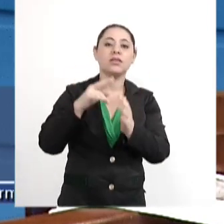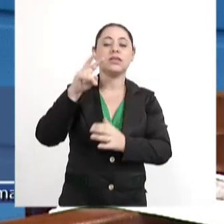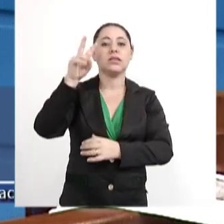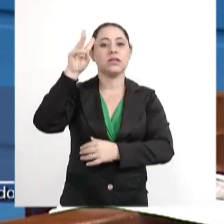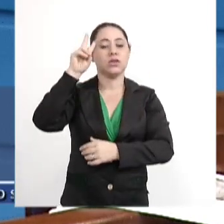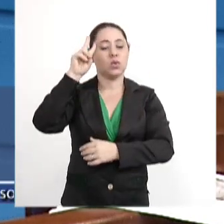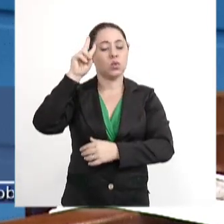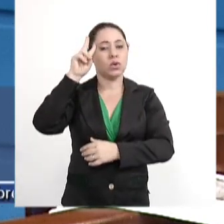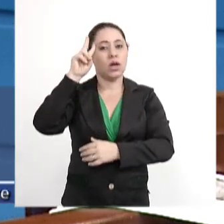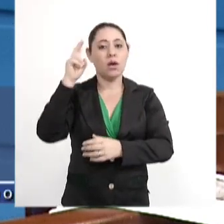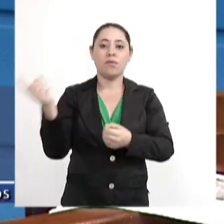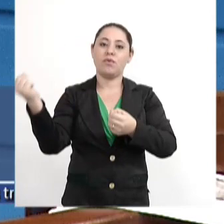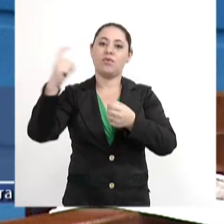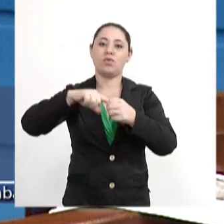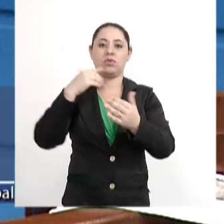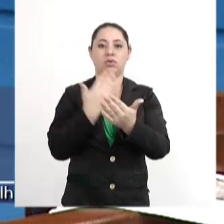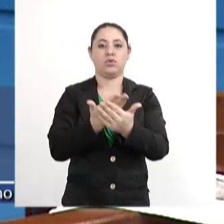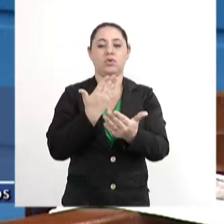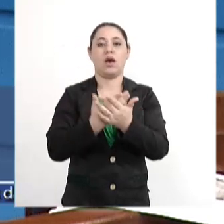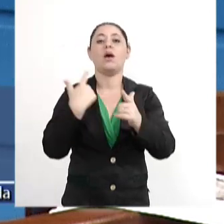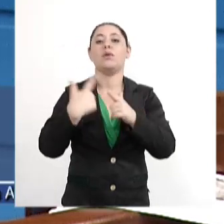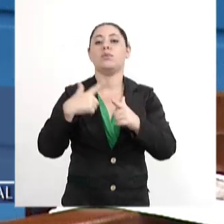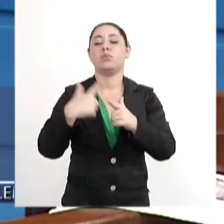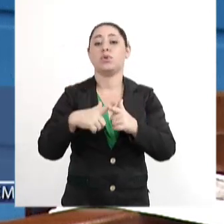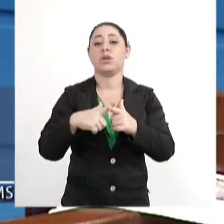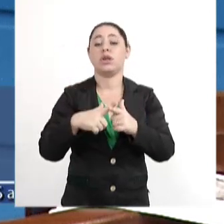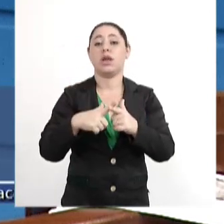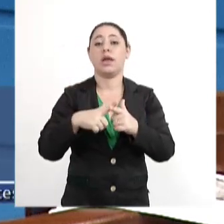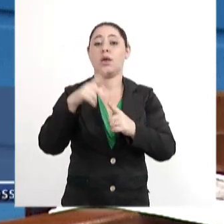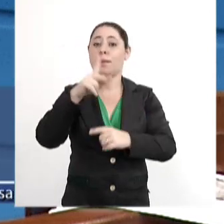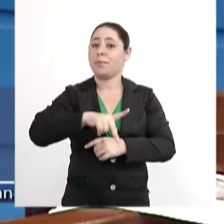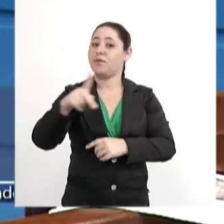segunda-feira para voltar às aulas, porque, segundo os